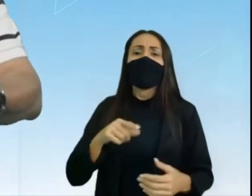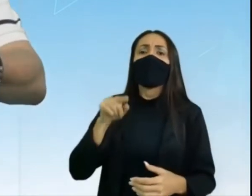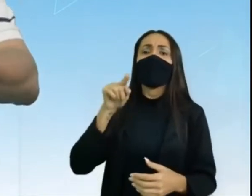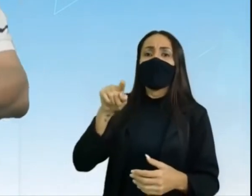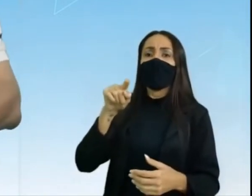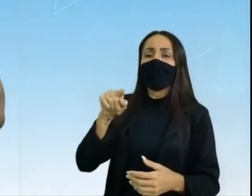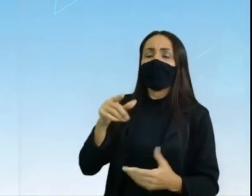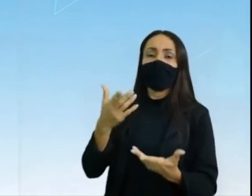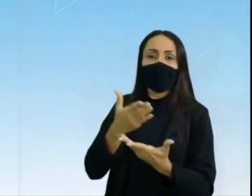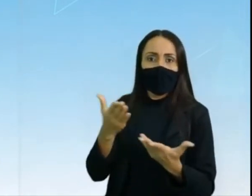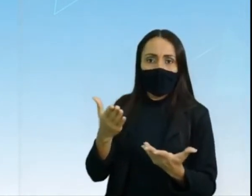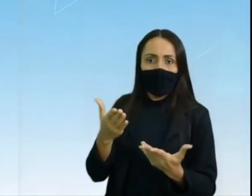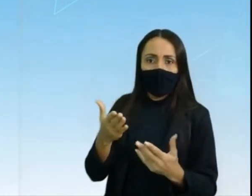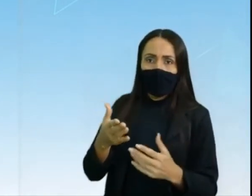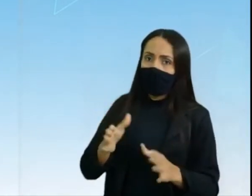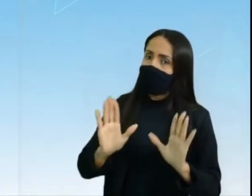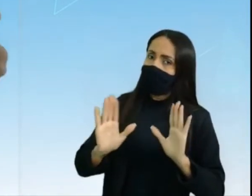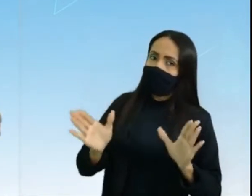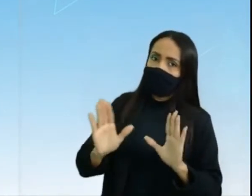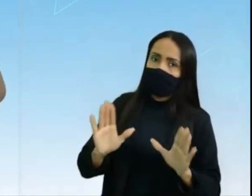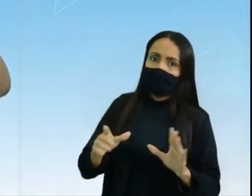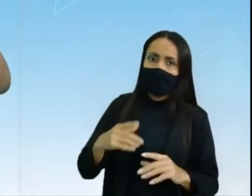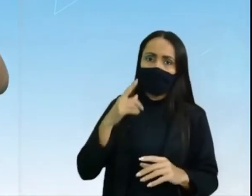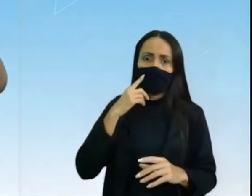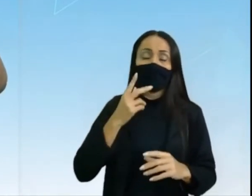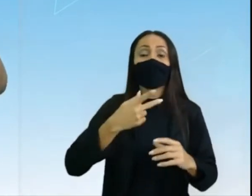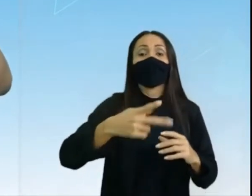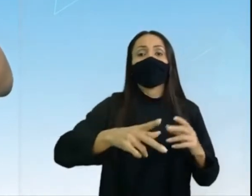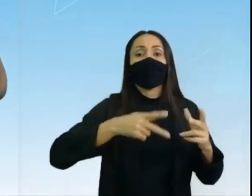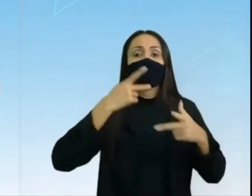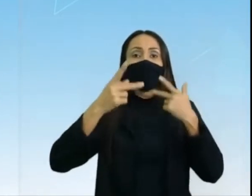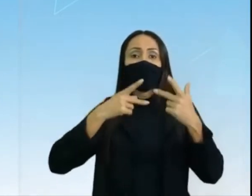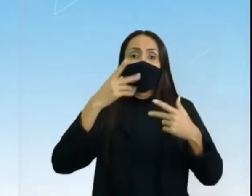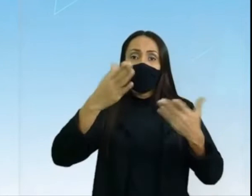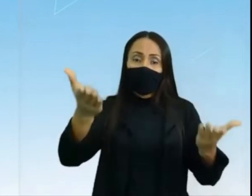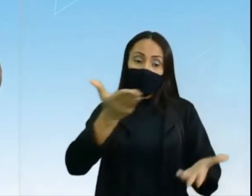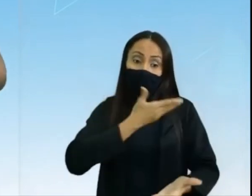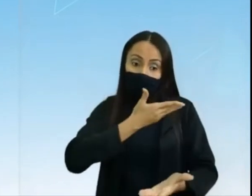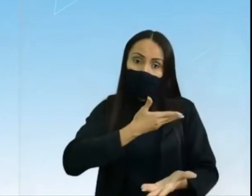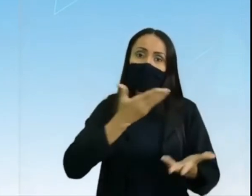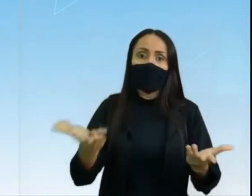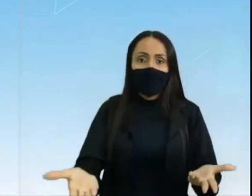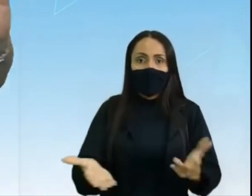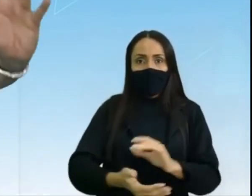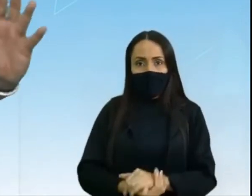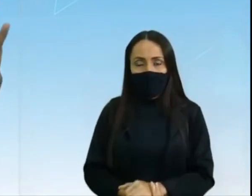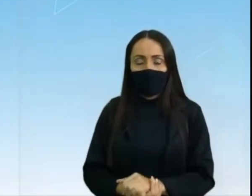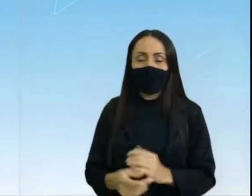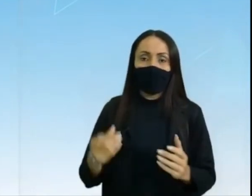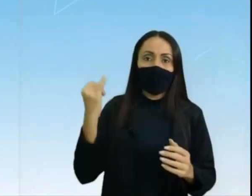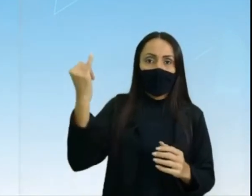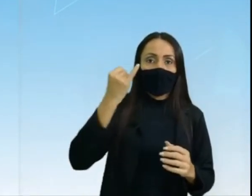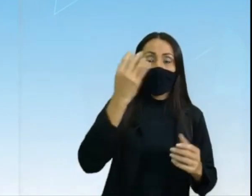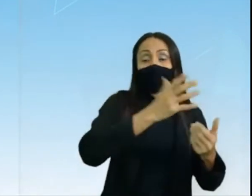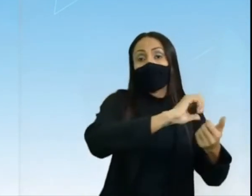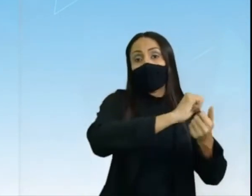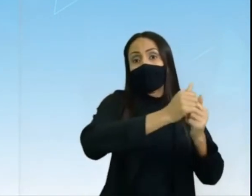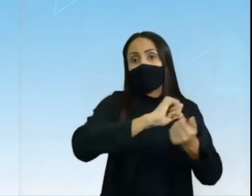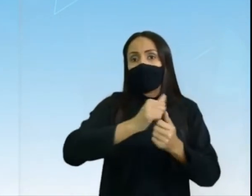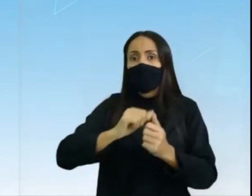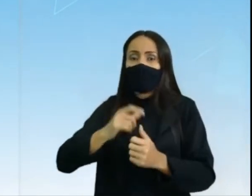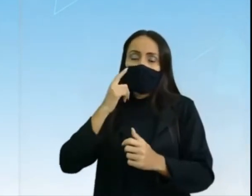você fica justamente para a sua fala com o seu coleguinha. Então é importante adaptar o